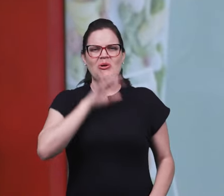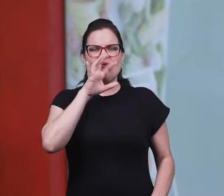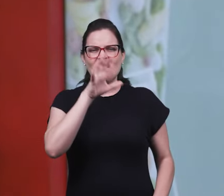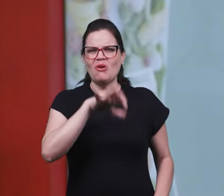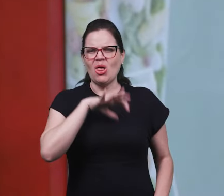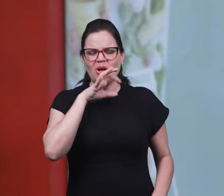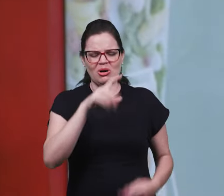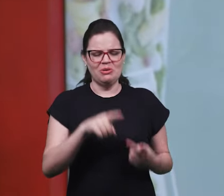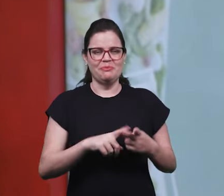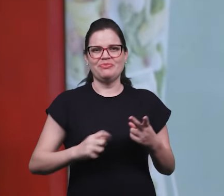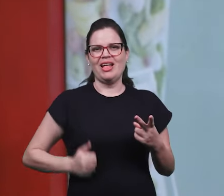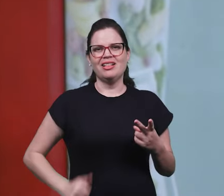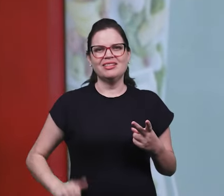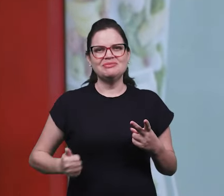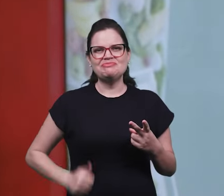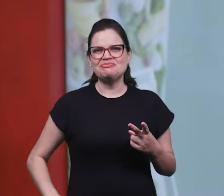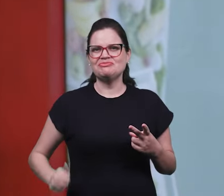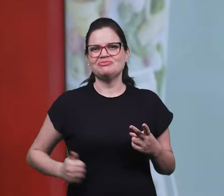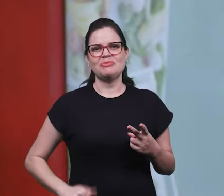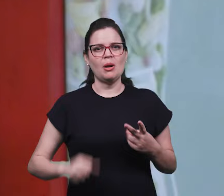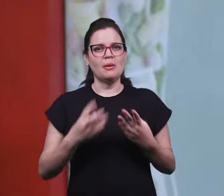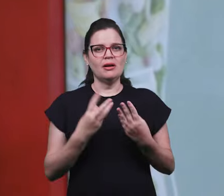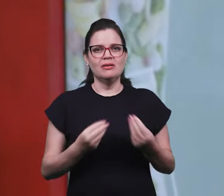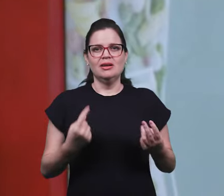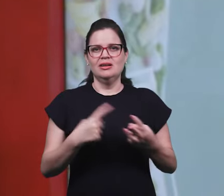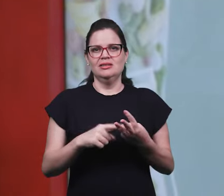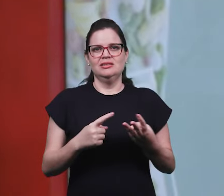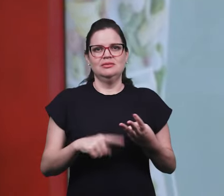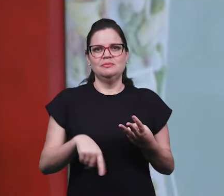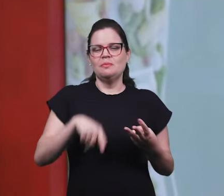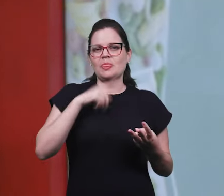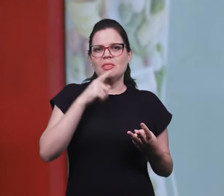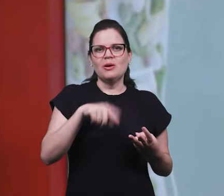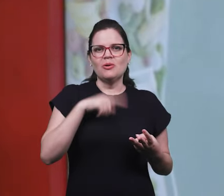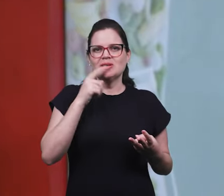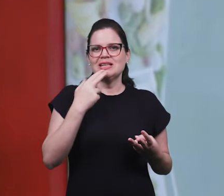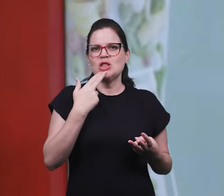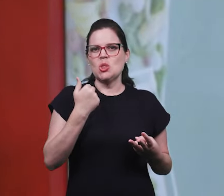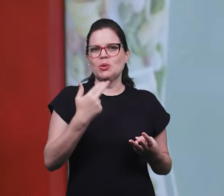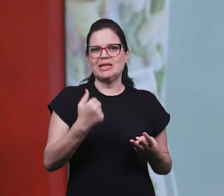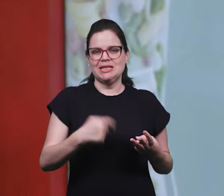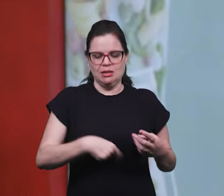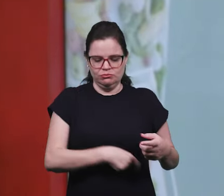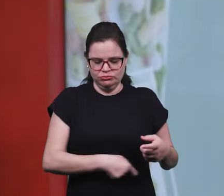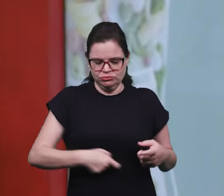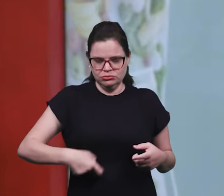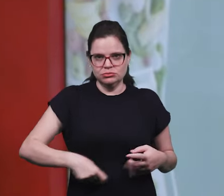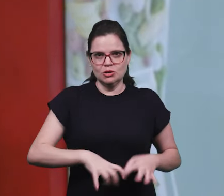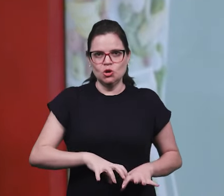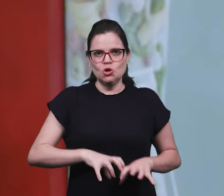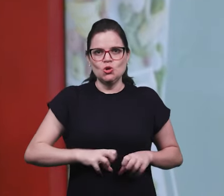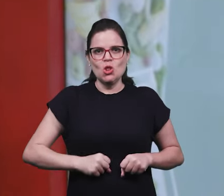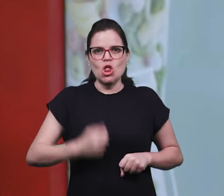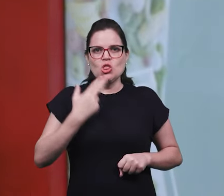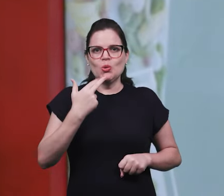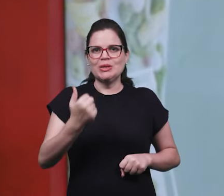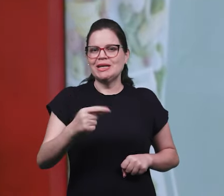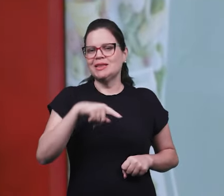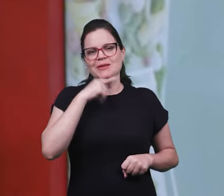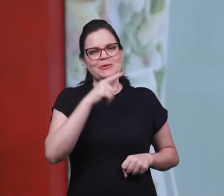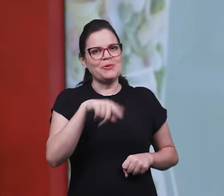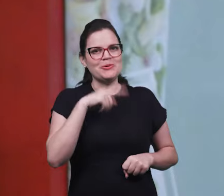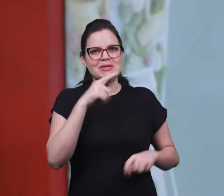alteração dessa flora intestinal Então vai ter uma menor absorção dos nutrientes então fica aquela digestão mais lenta a mobilidade do